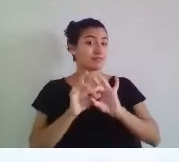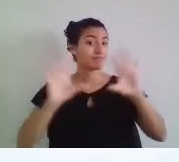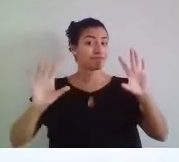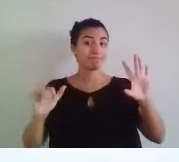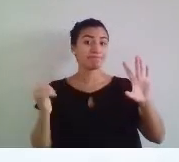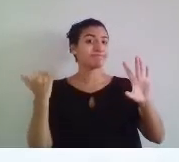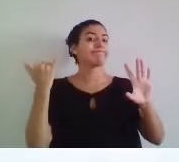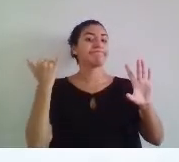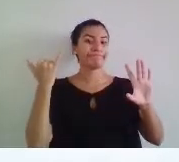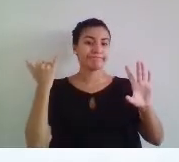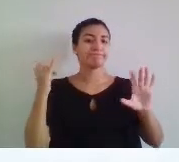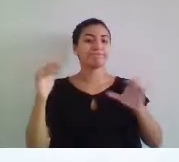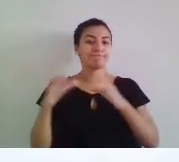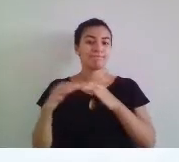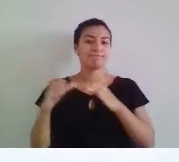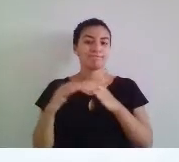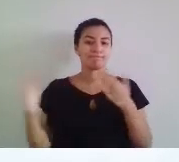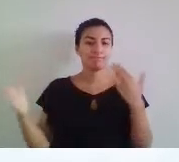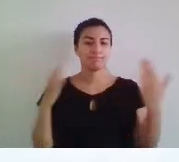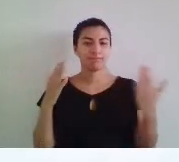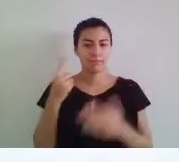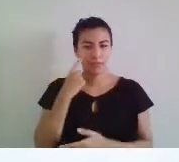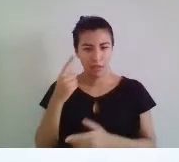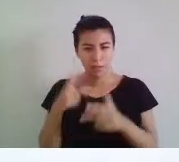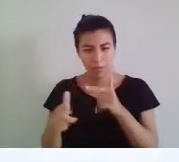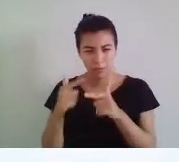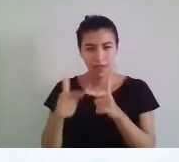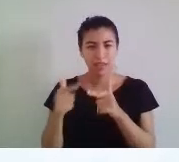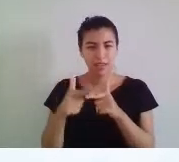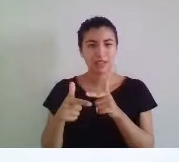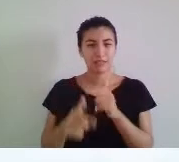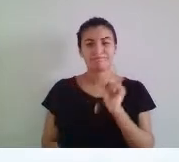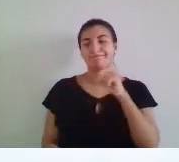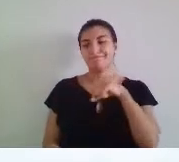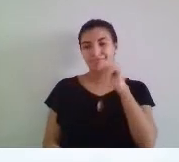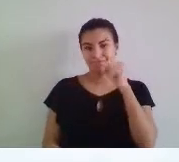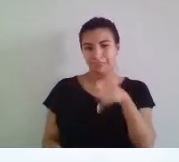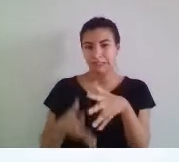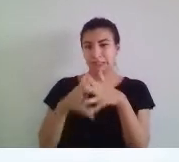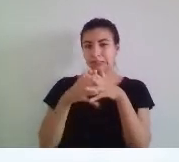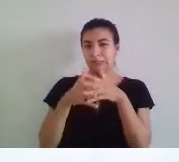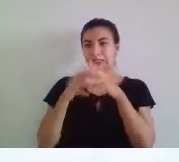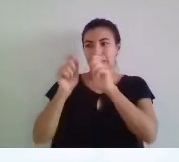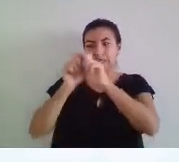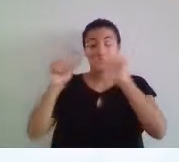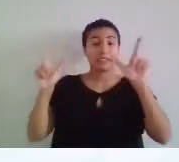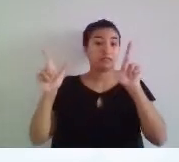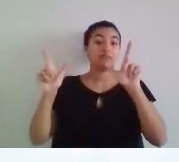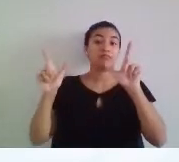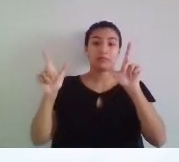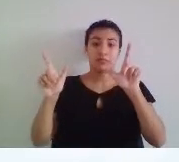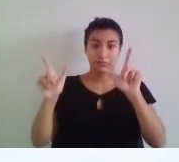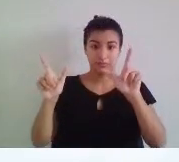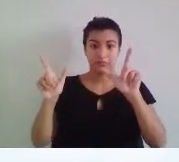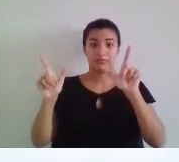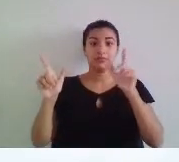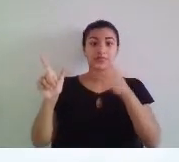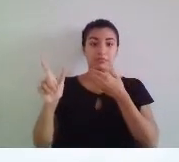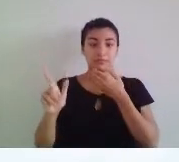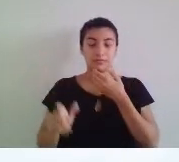exploração de uma classe por outra. Percebeu o problema? Sim, sim. Fica claro, extremamente Então, claro. e